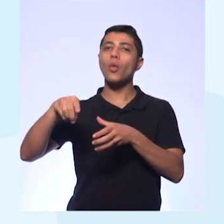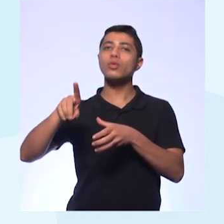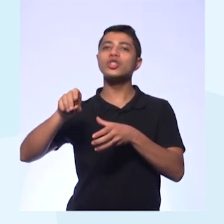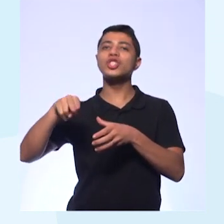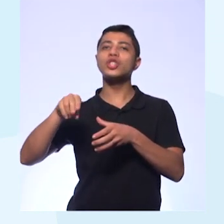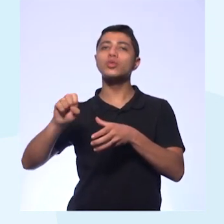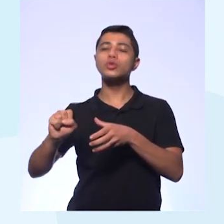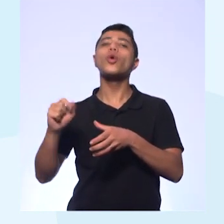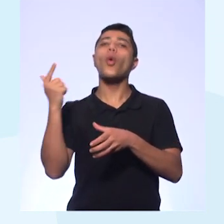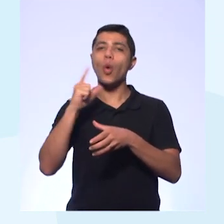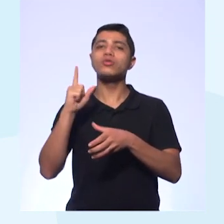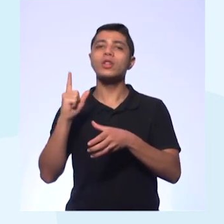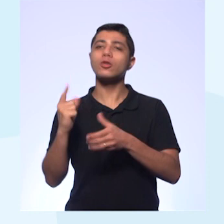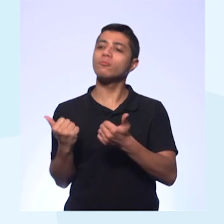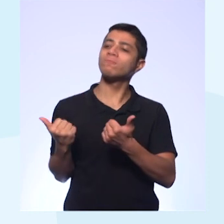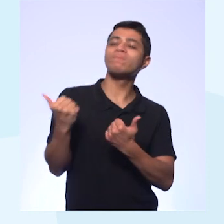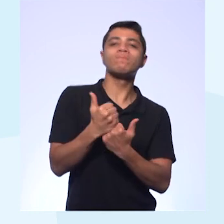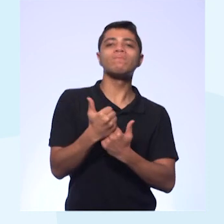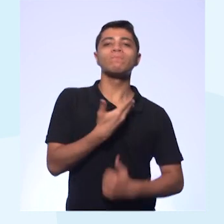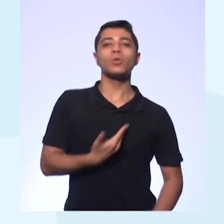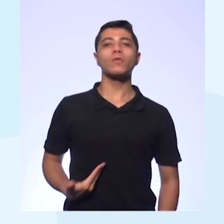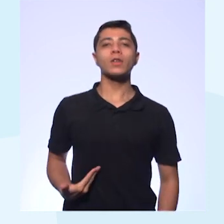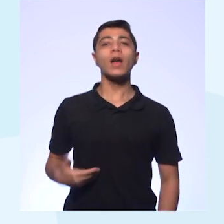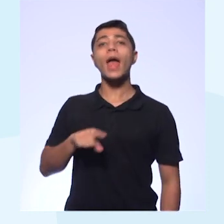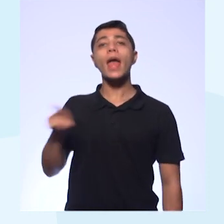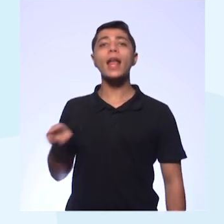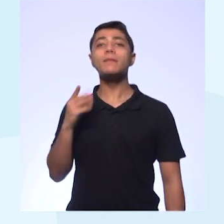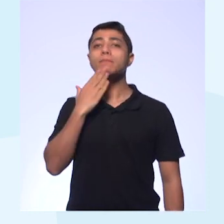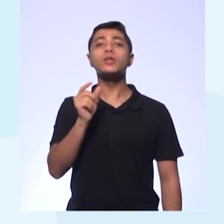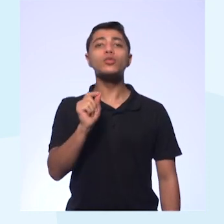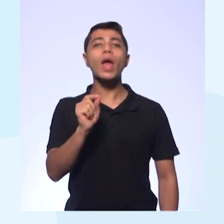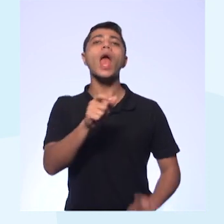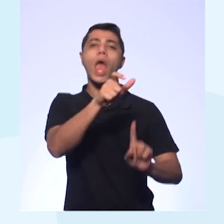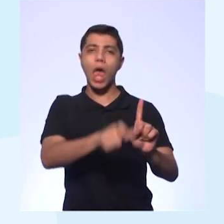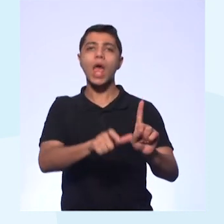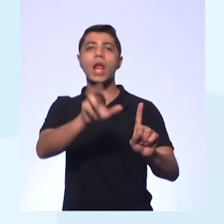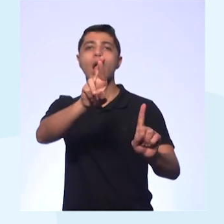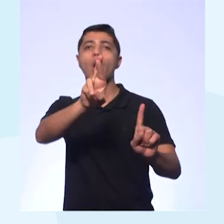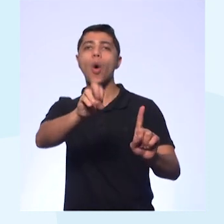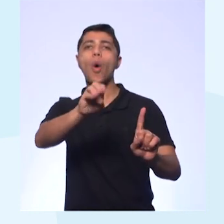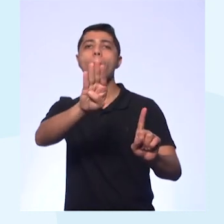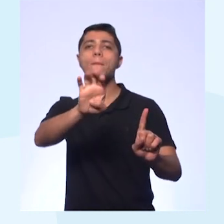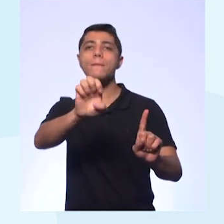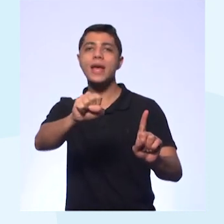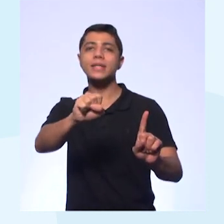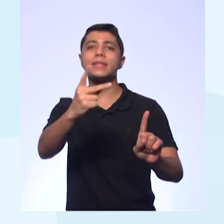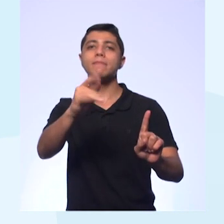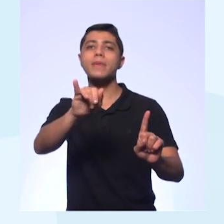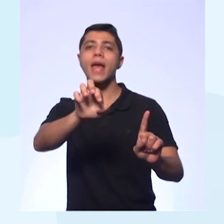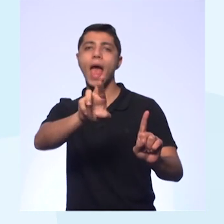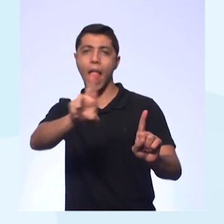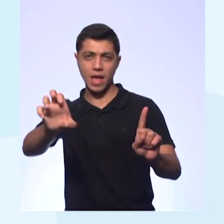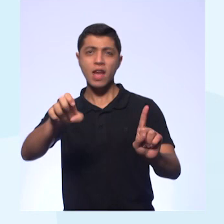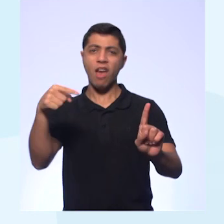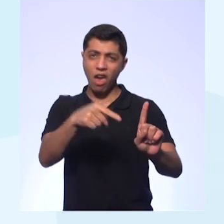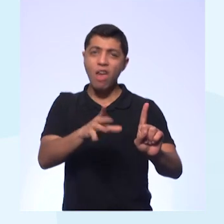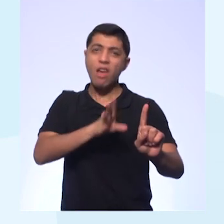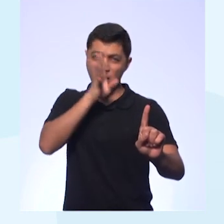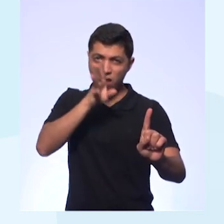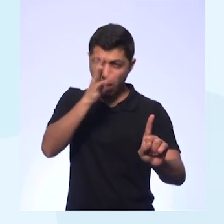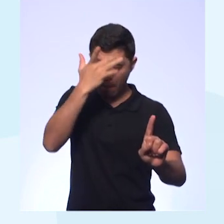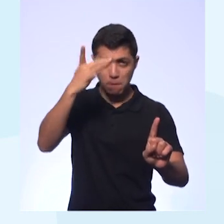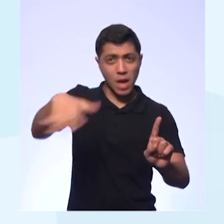Cortar a cabeça do Robespierre. Ele não saiu cortando a cabeça geral? Vai ter o mesmo destino aí, tá? E aí começa uma